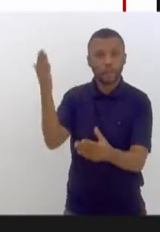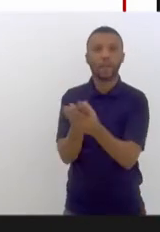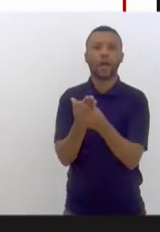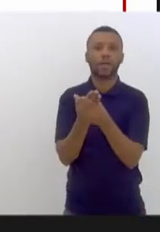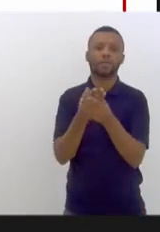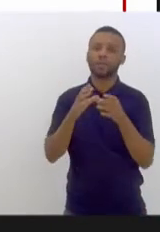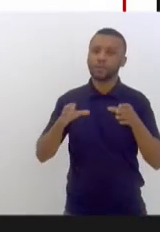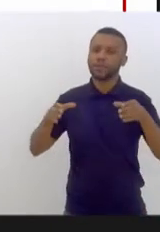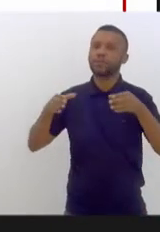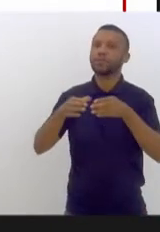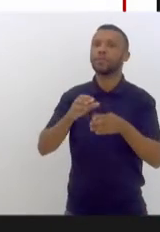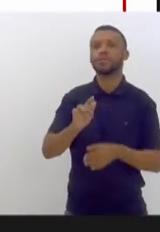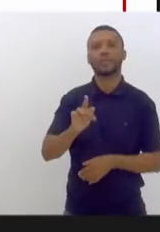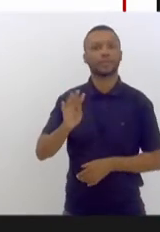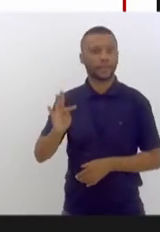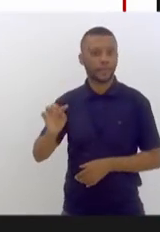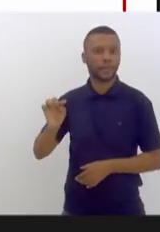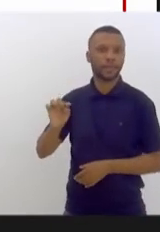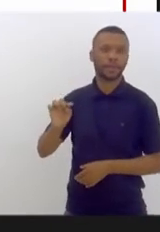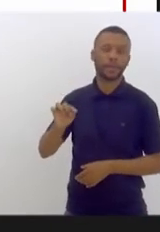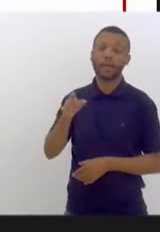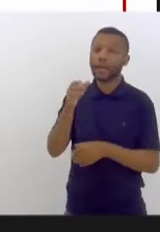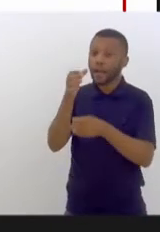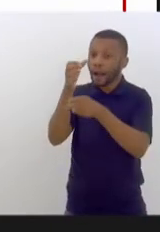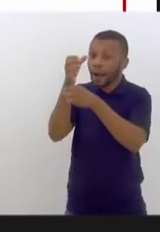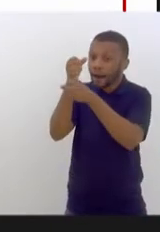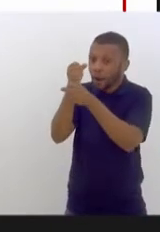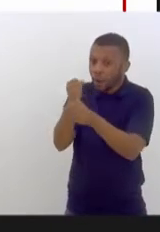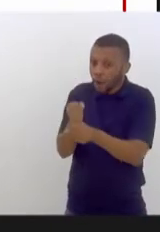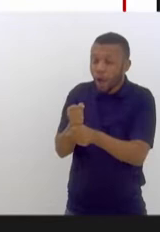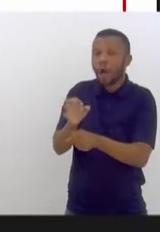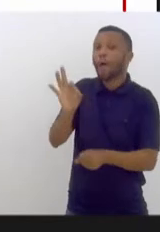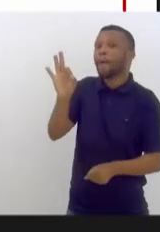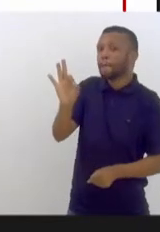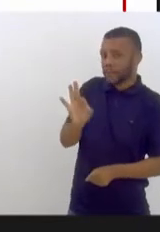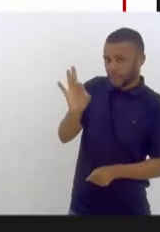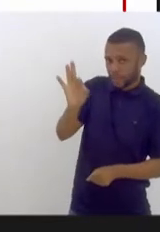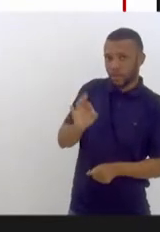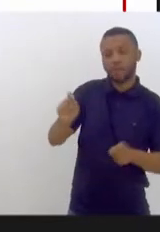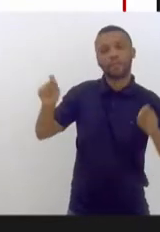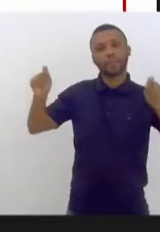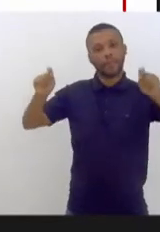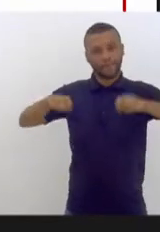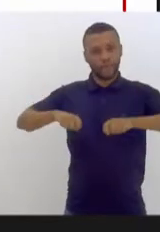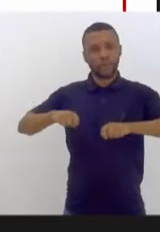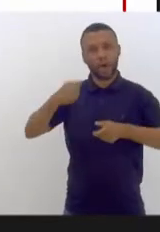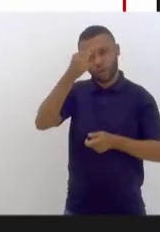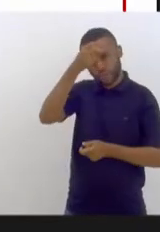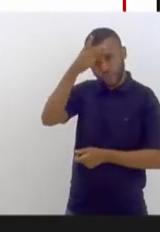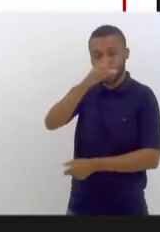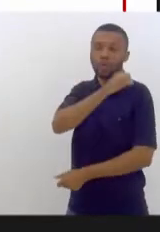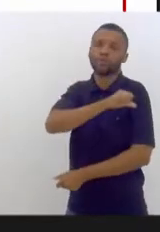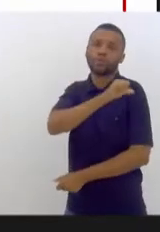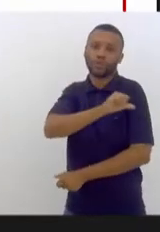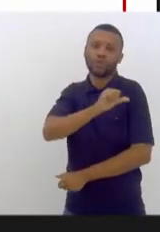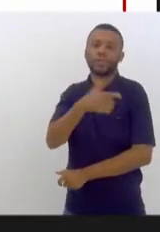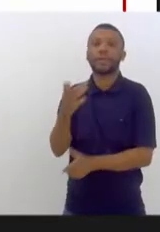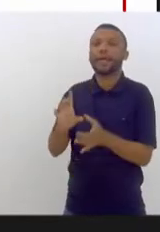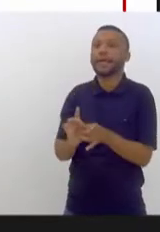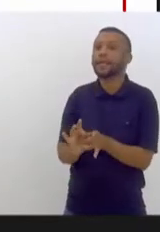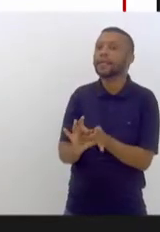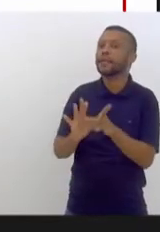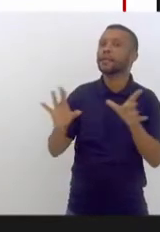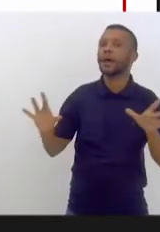de trabalho, ele calculou os percentuais devidos ao município do Rio de Janeiro que deixaram de ser